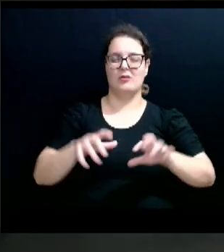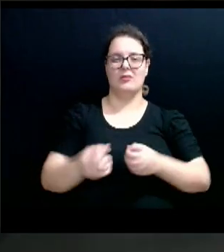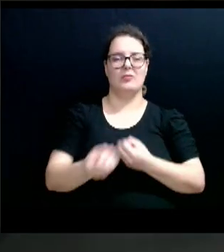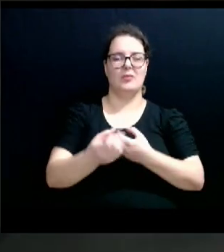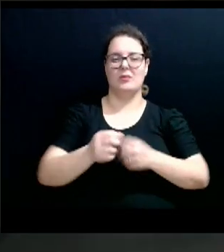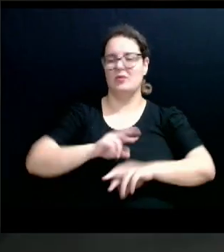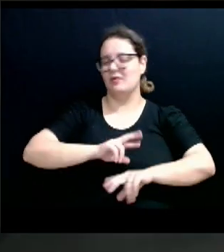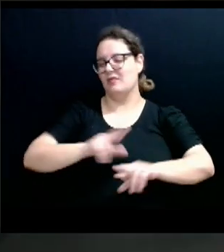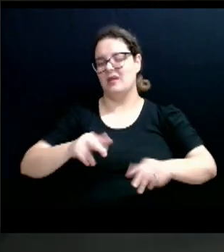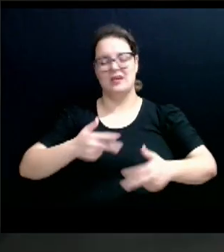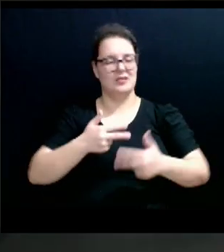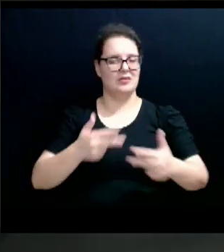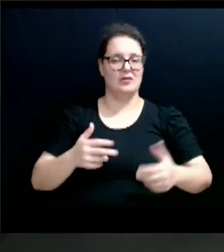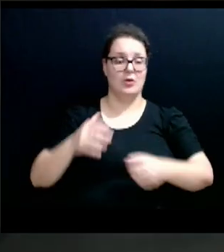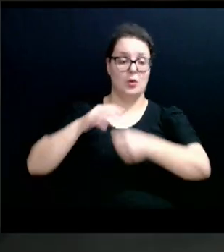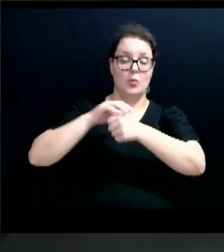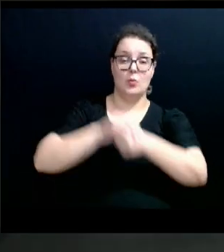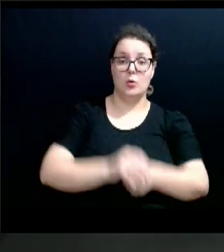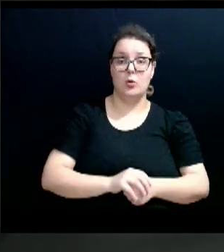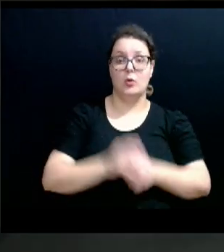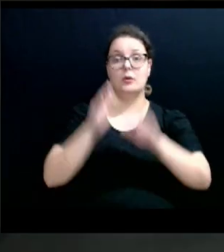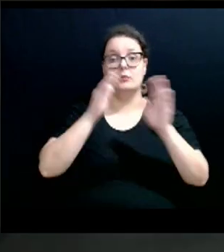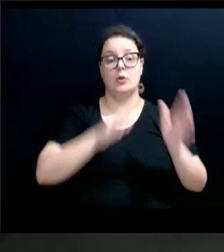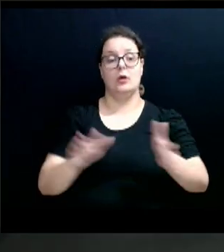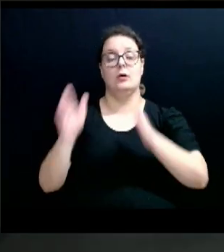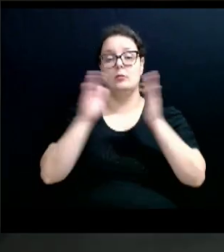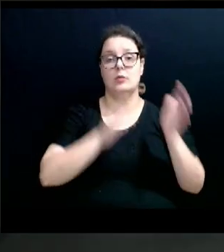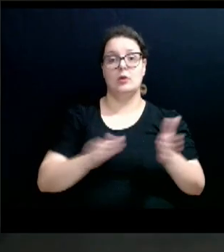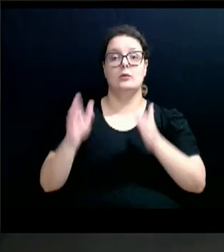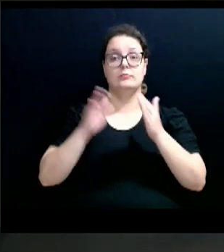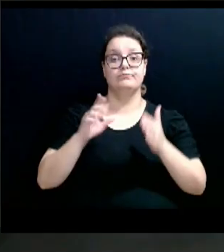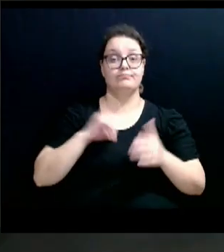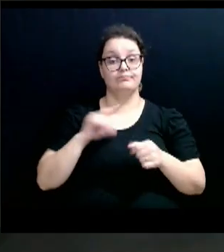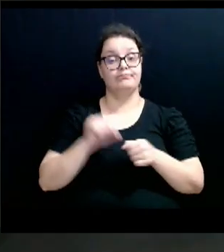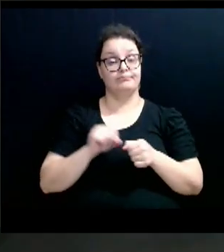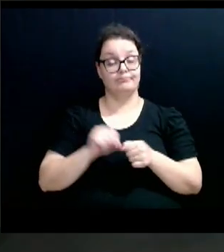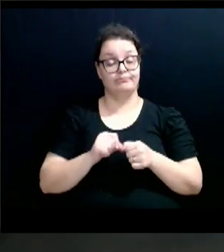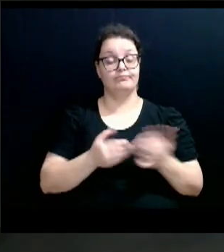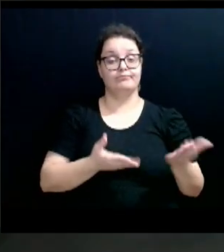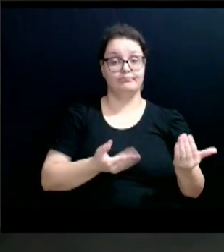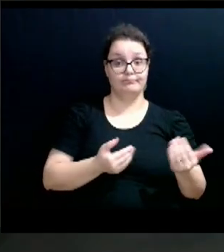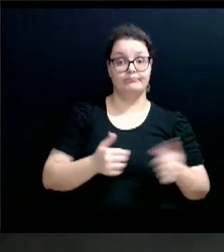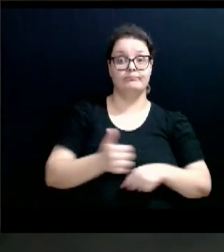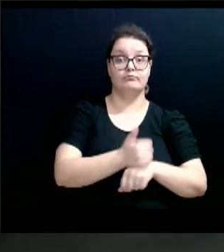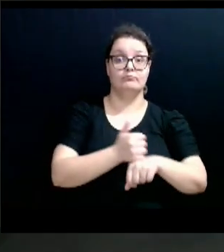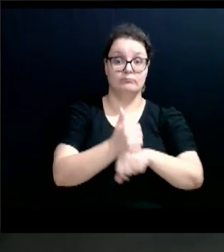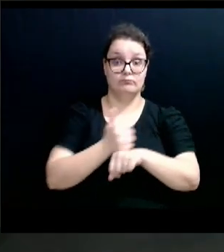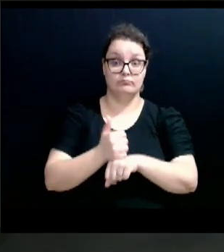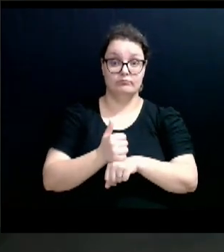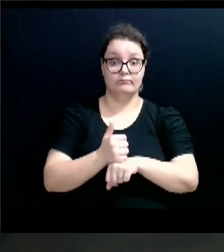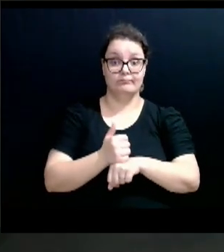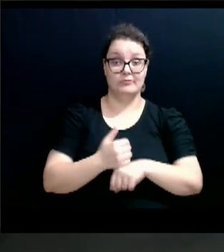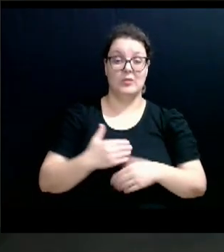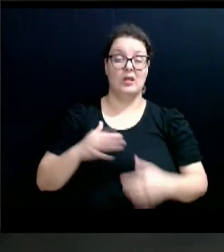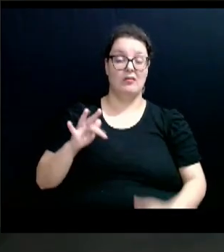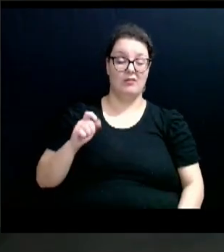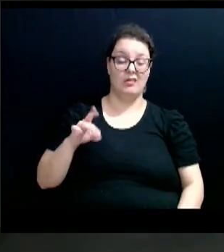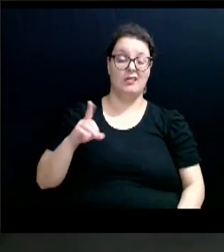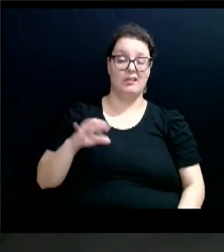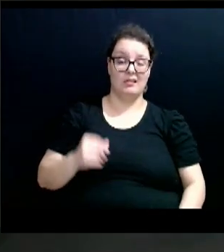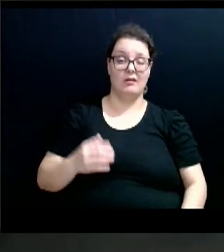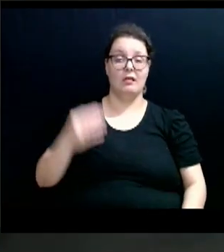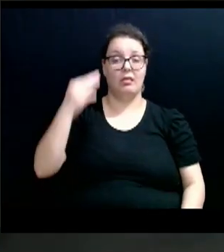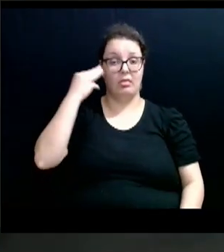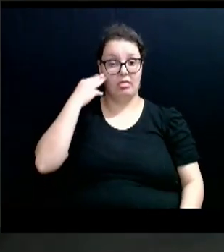e pressão por produtividade tem levado jovens e profissionais a um estado de fadiga mental e